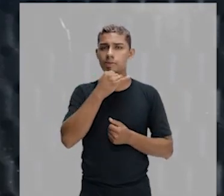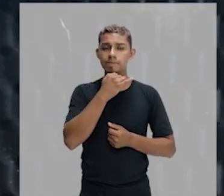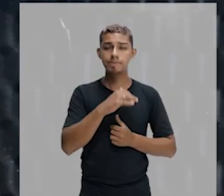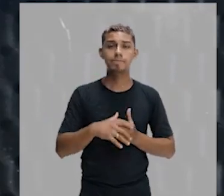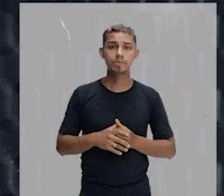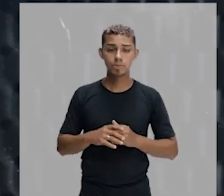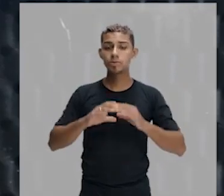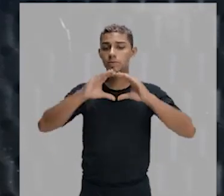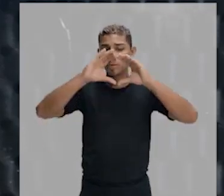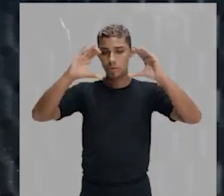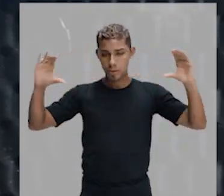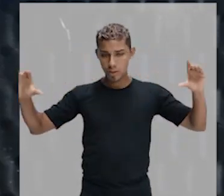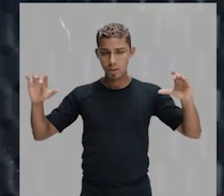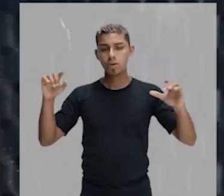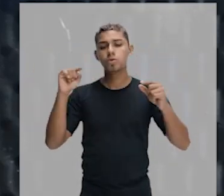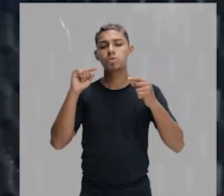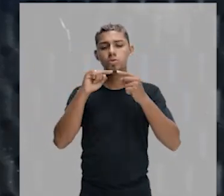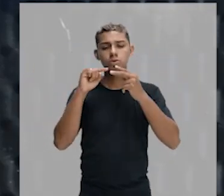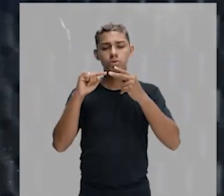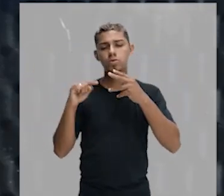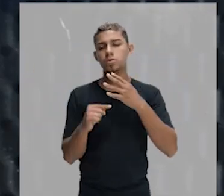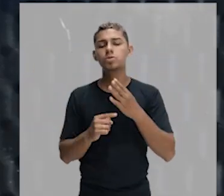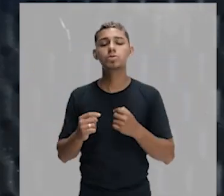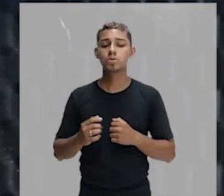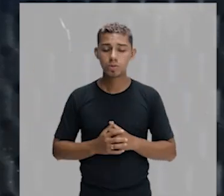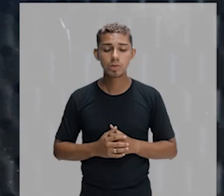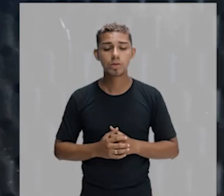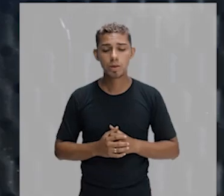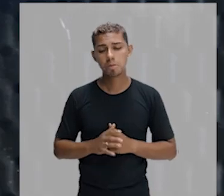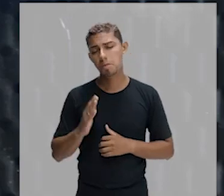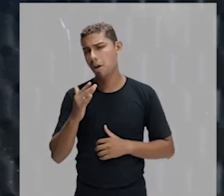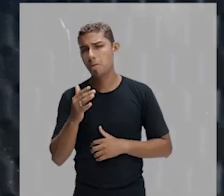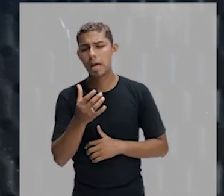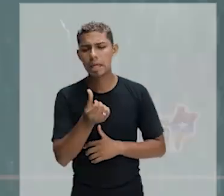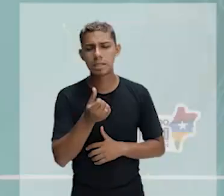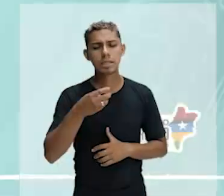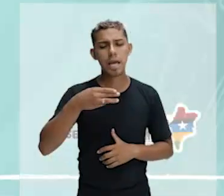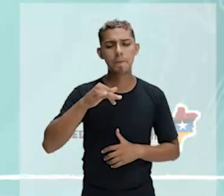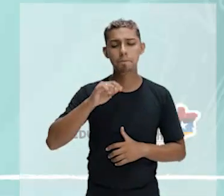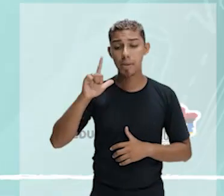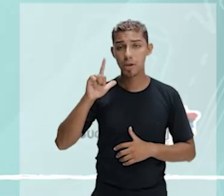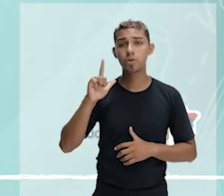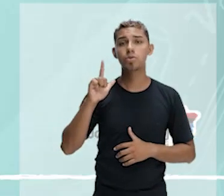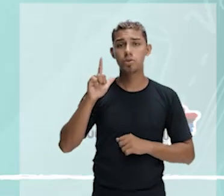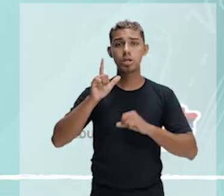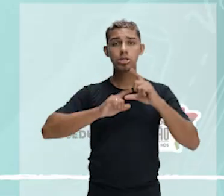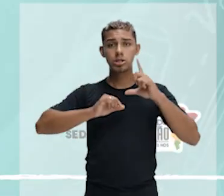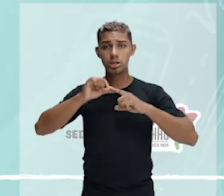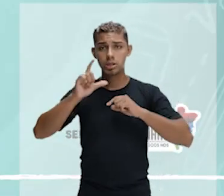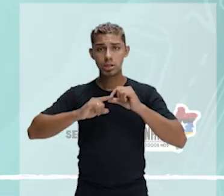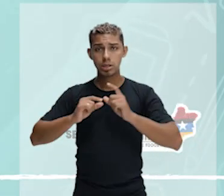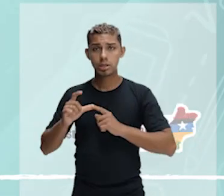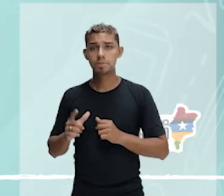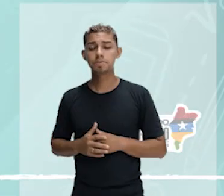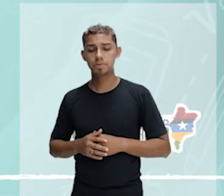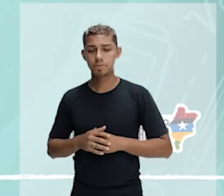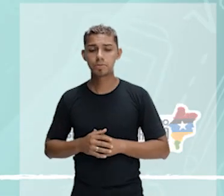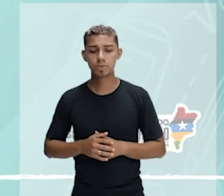o céu em todos os pontos da Terra, né, em todo o globo, a gente consegue ver cerca aí de 6.000 estrelas,